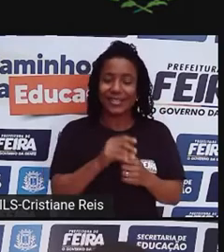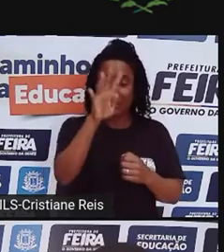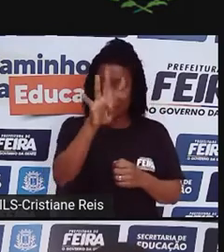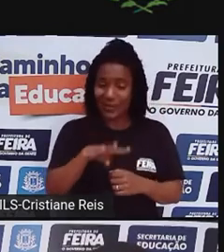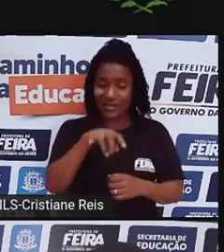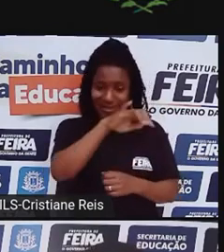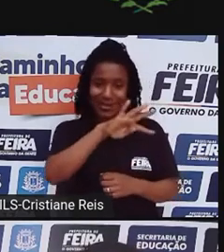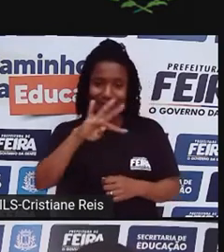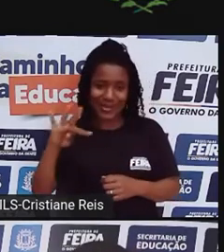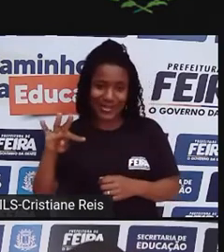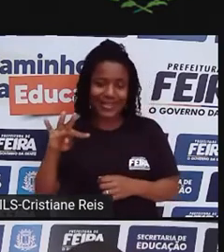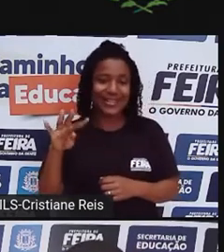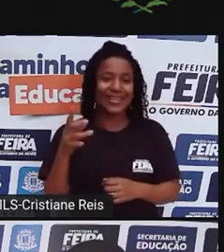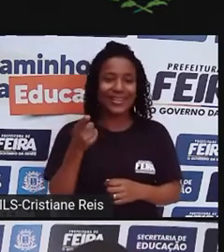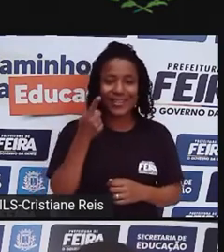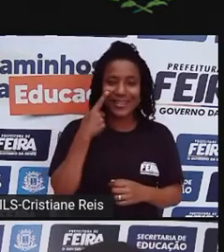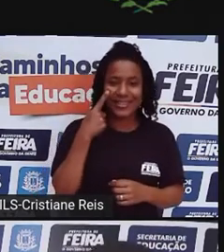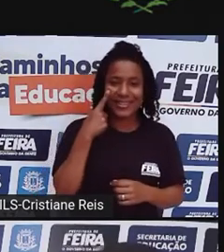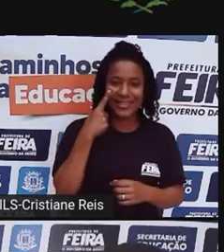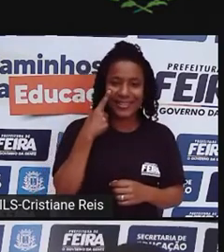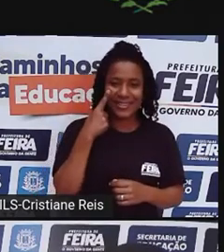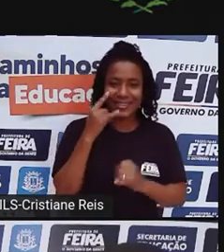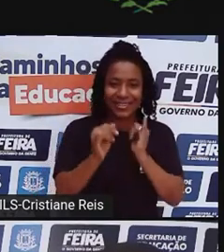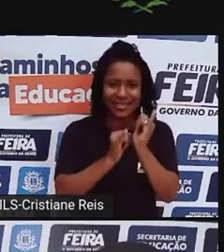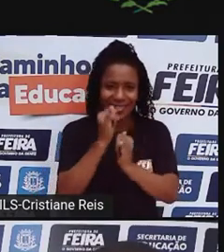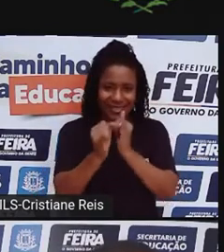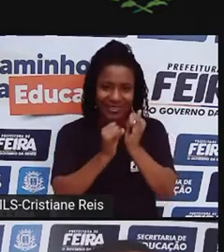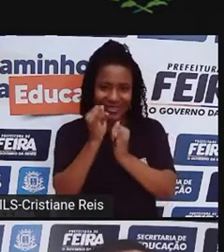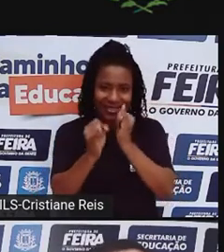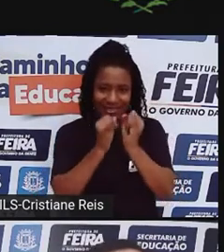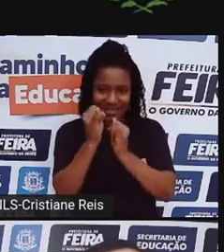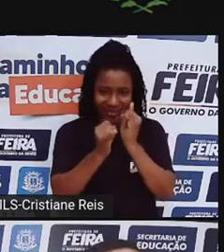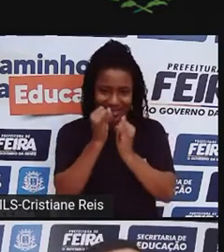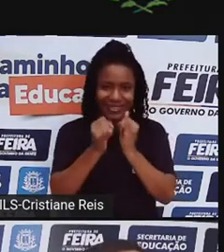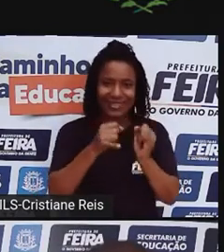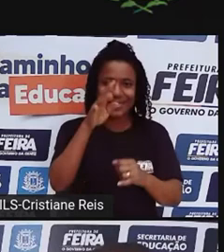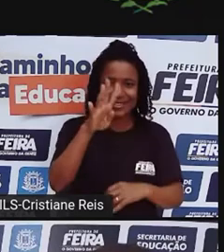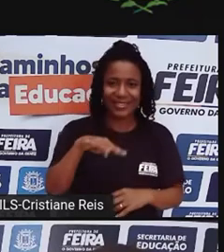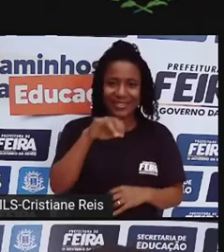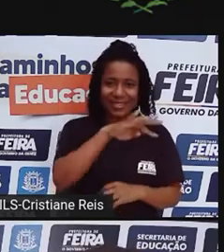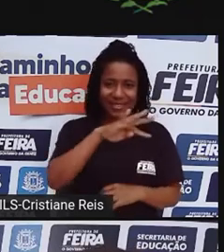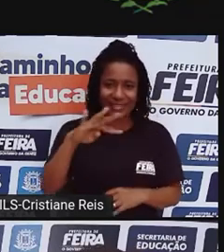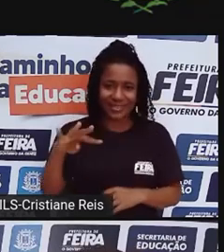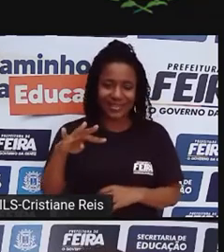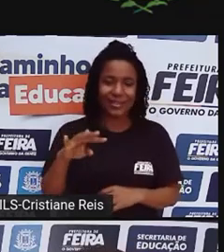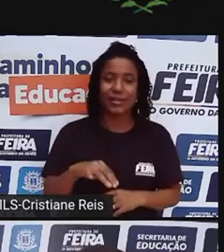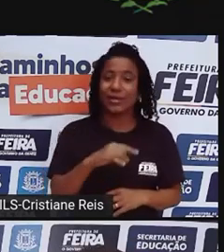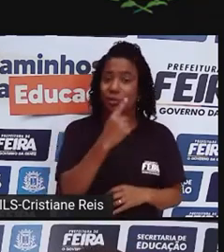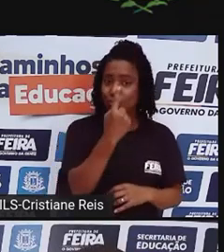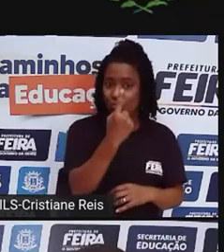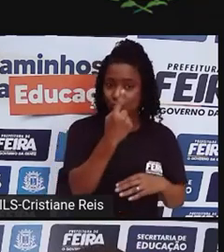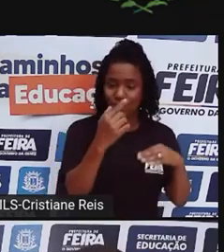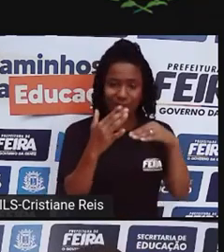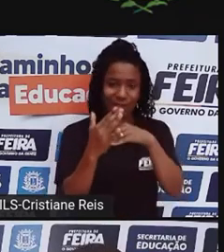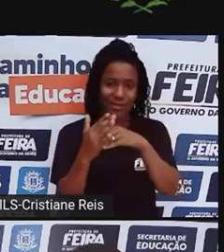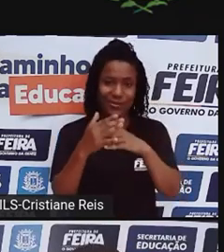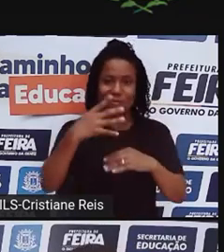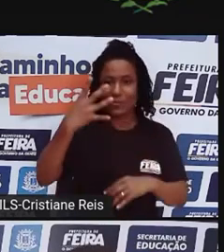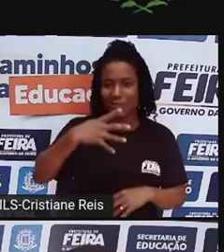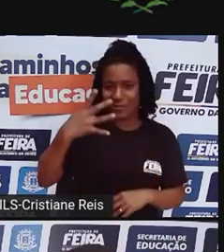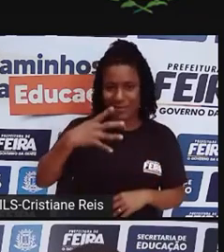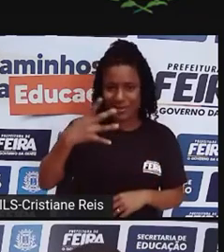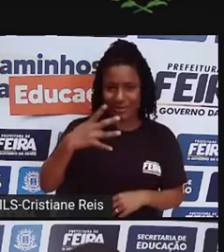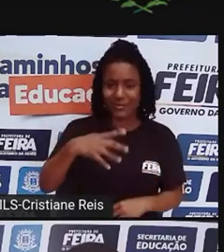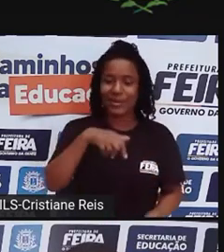pode procurar na internet até, que vai do número 1 ao 4, e tem as